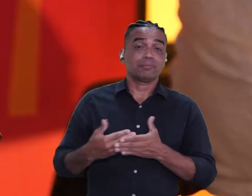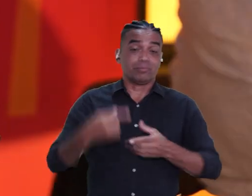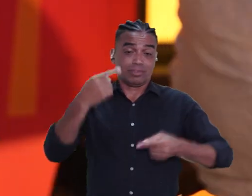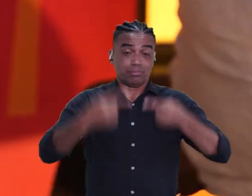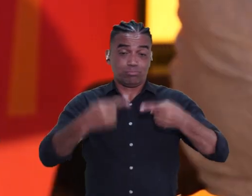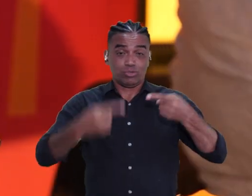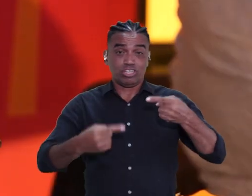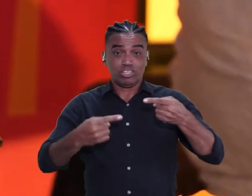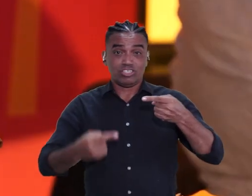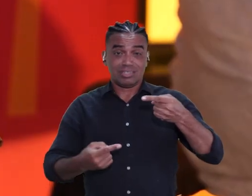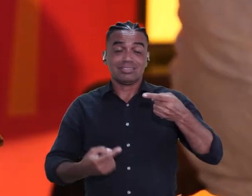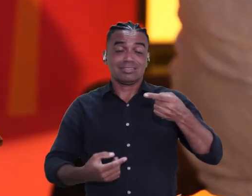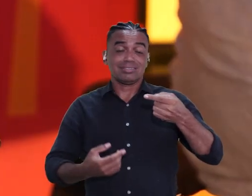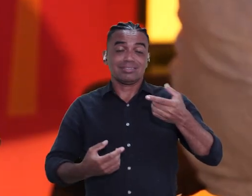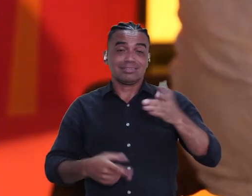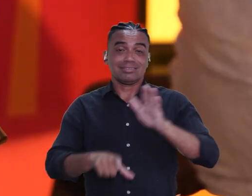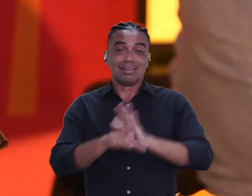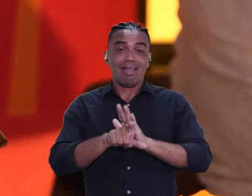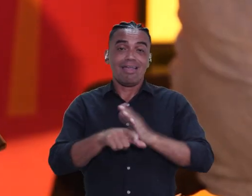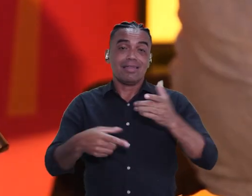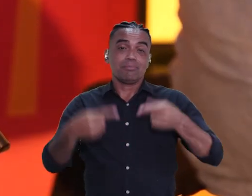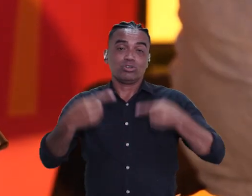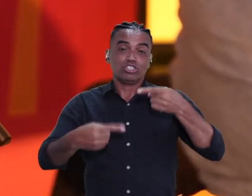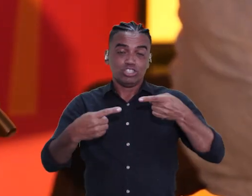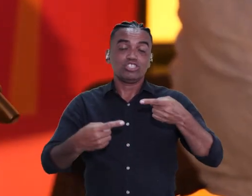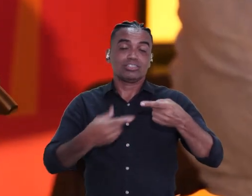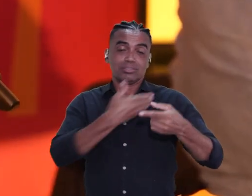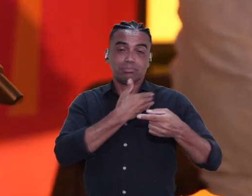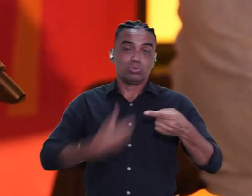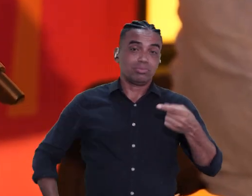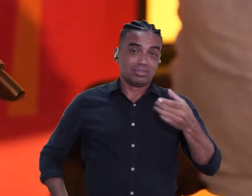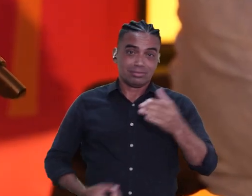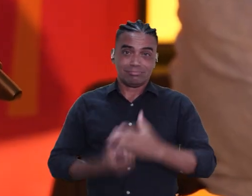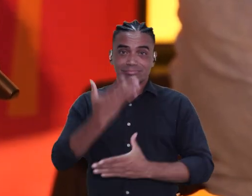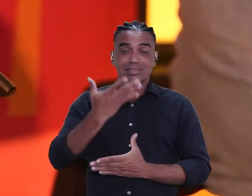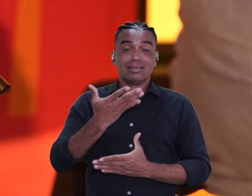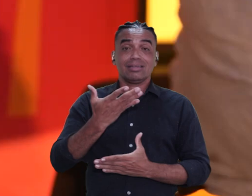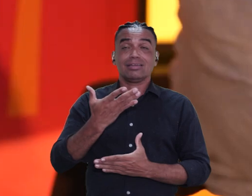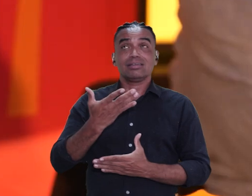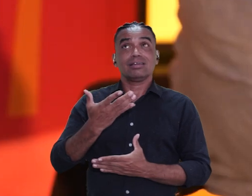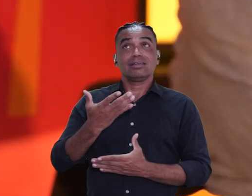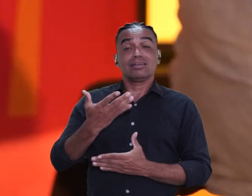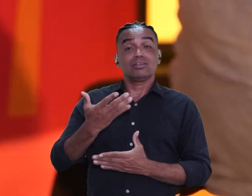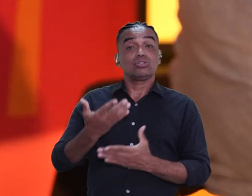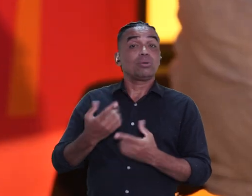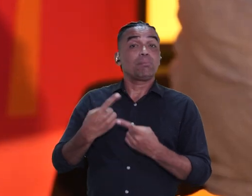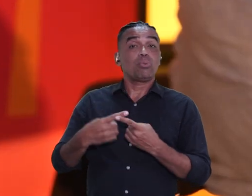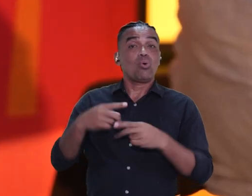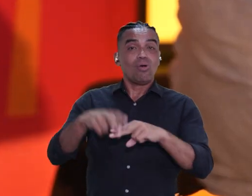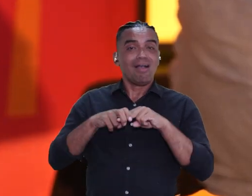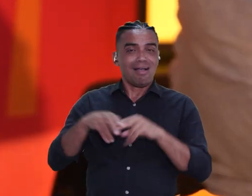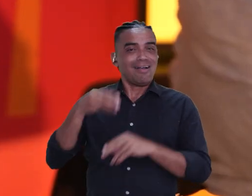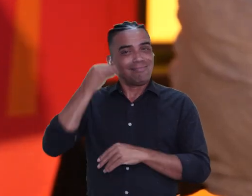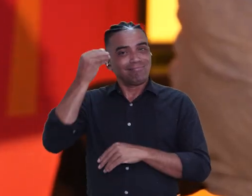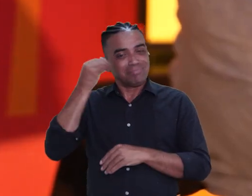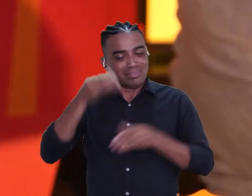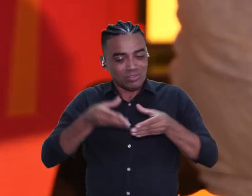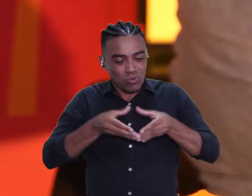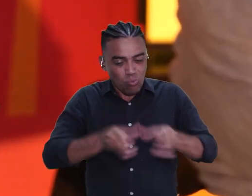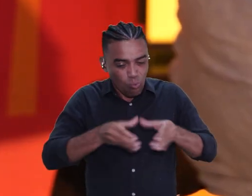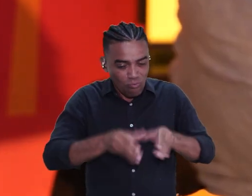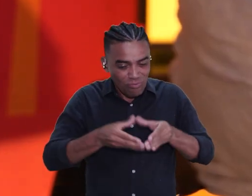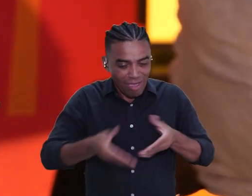políticas públicas hoje constituídas, gestadas a partir dessas experiências de